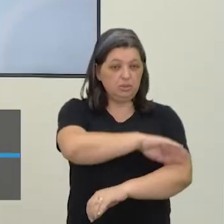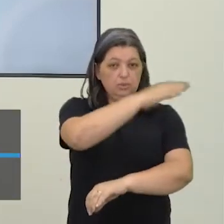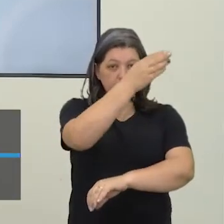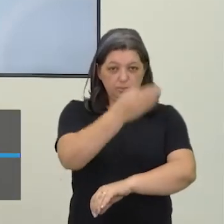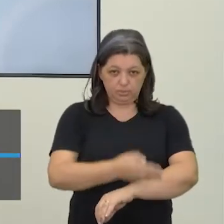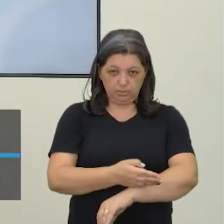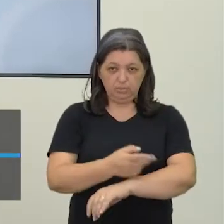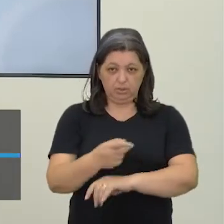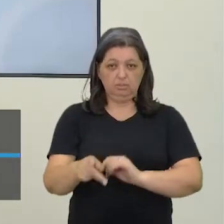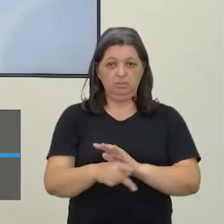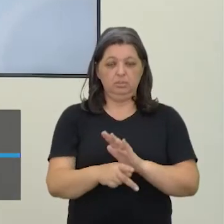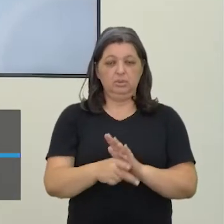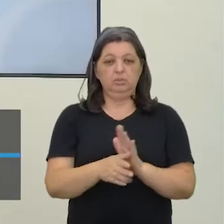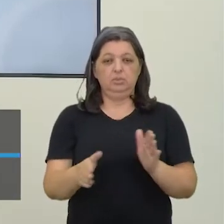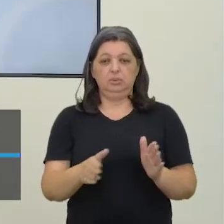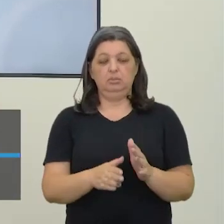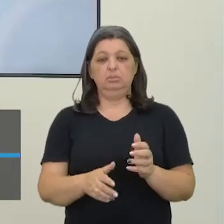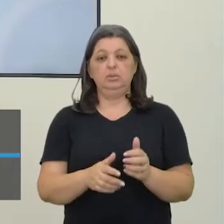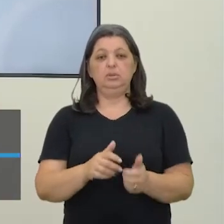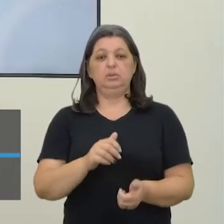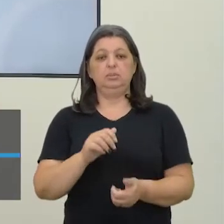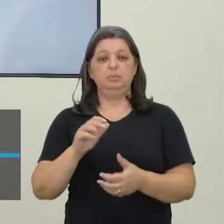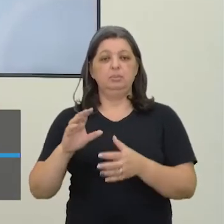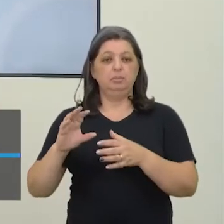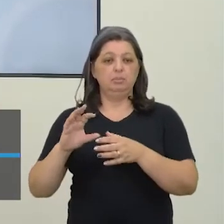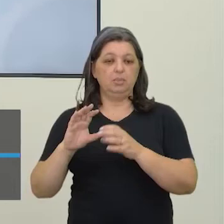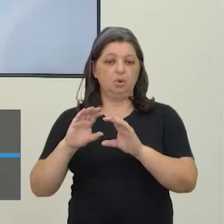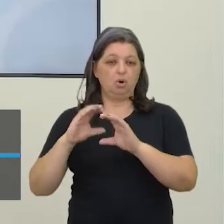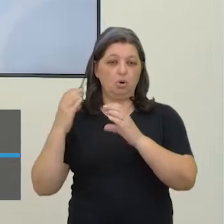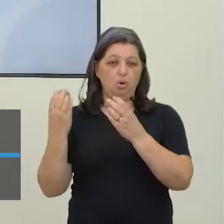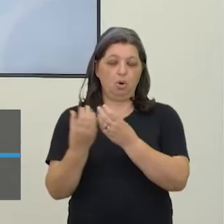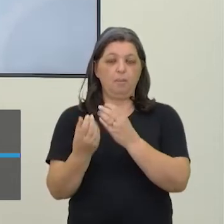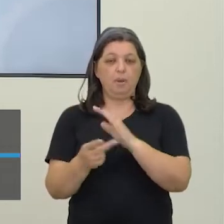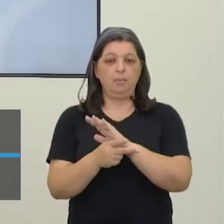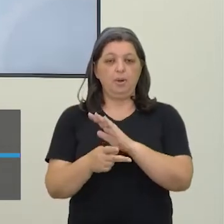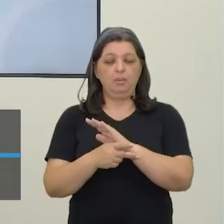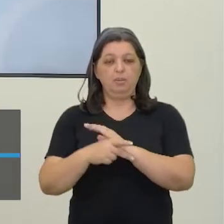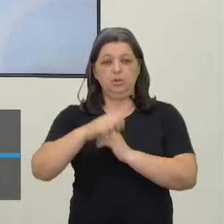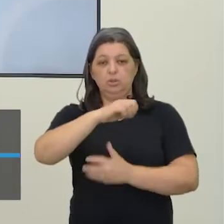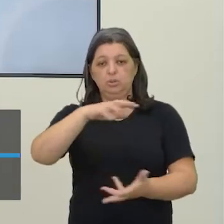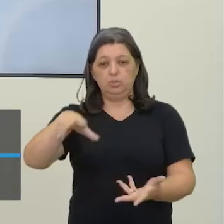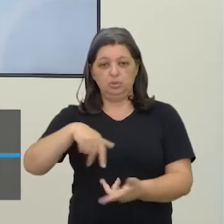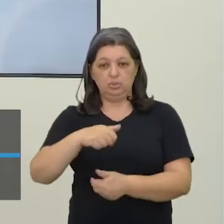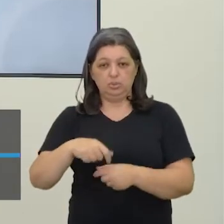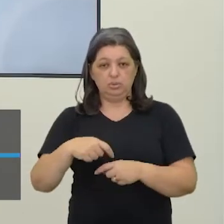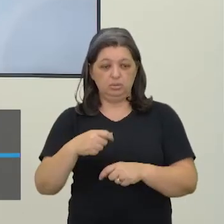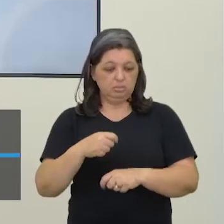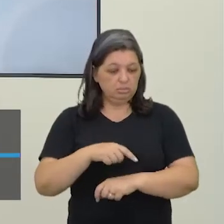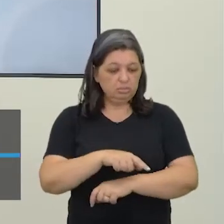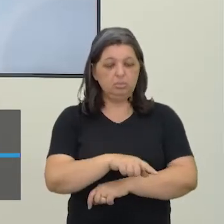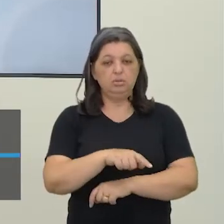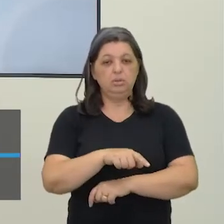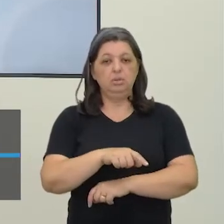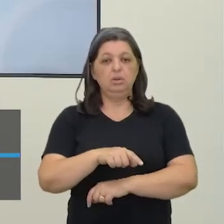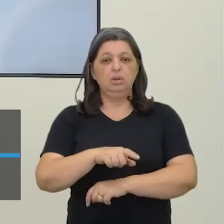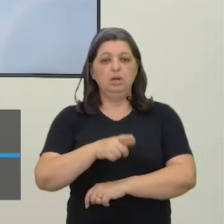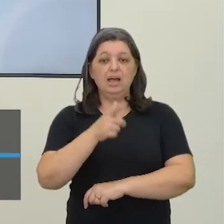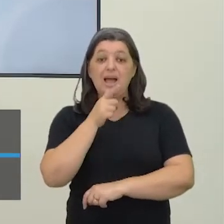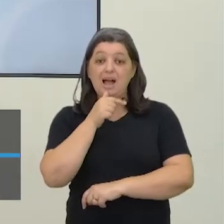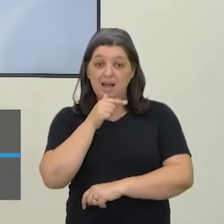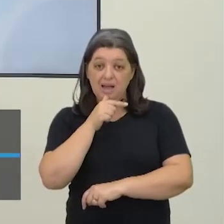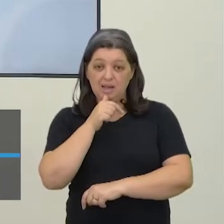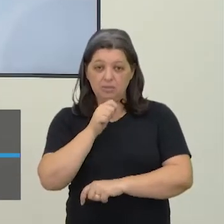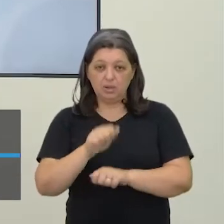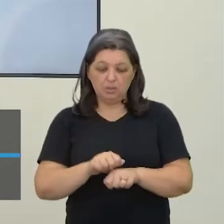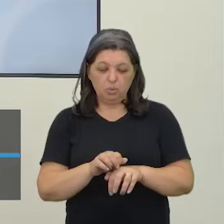do Mundo. Um time de futebol infantil ficou preso porque entraram e aí alagou. E tem as monções,